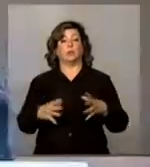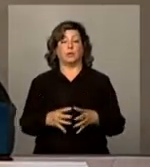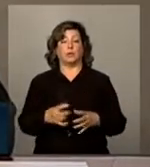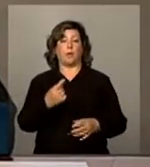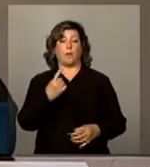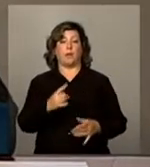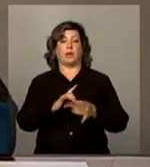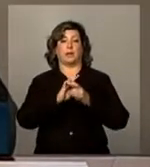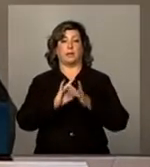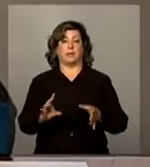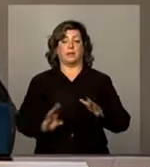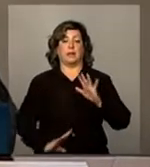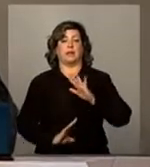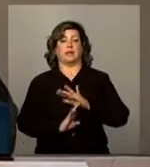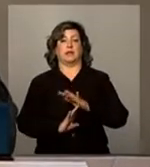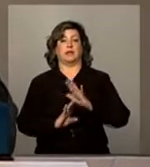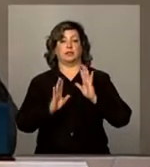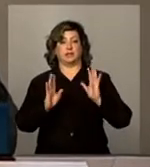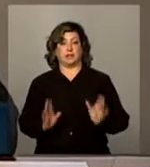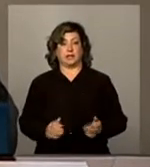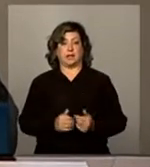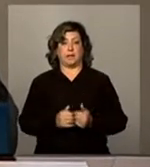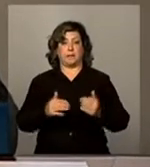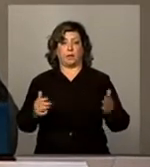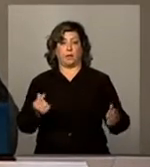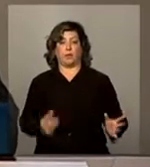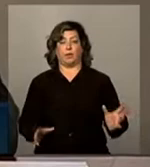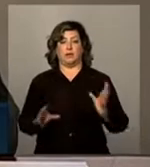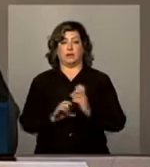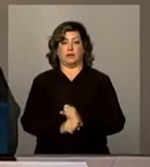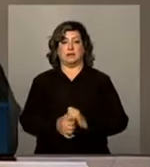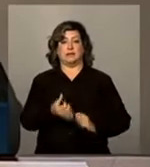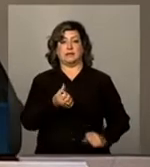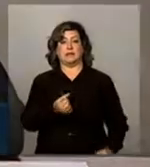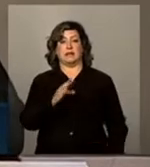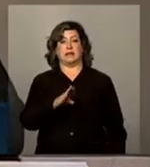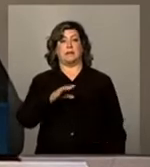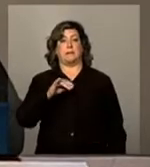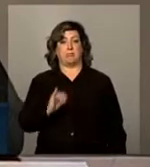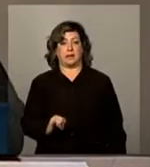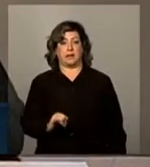uma liberação de limite já na abertura do orçamento, que será de